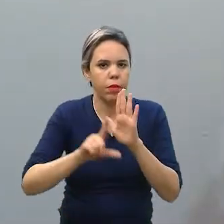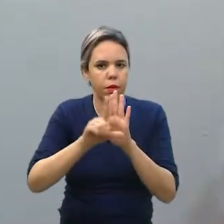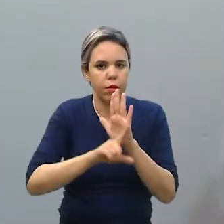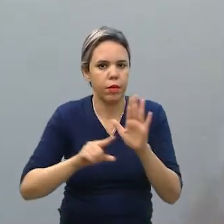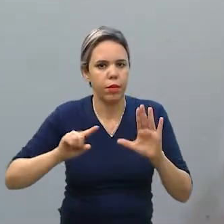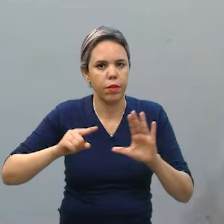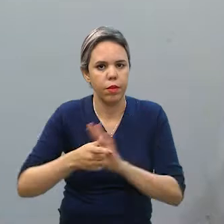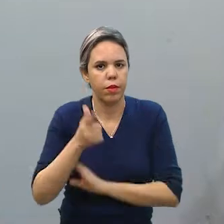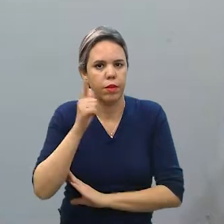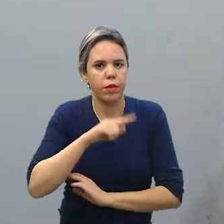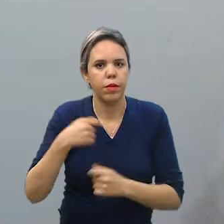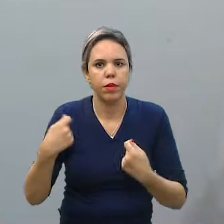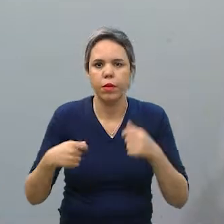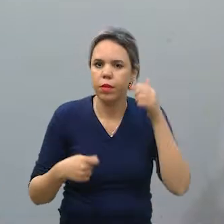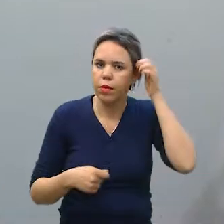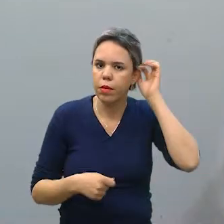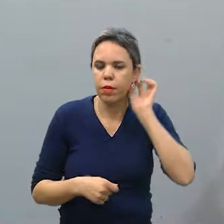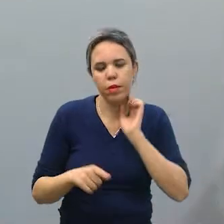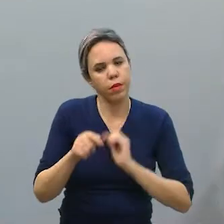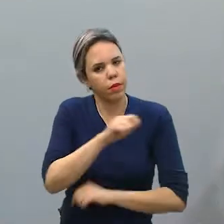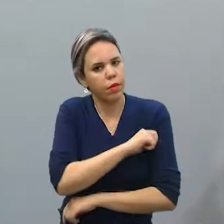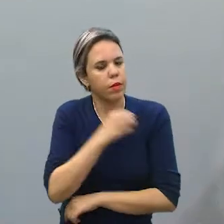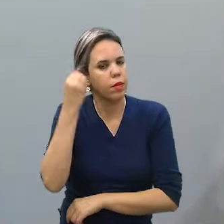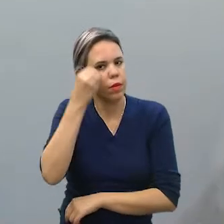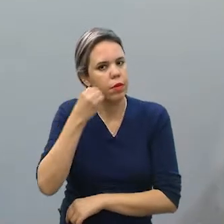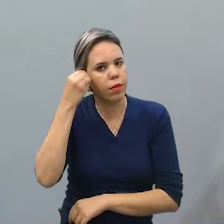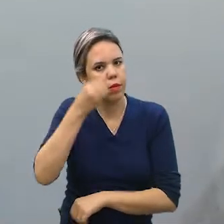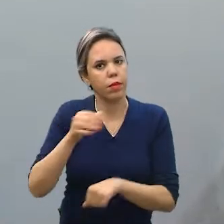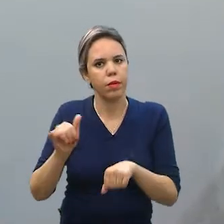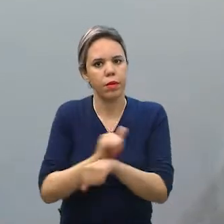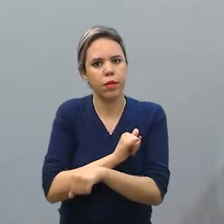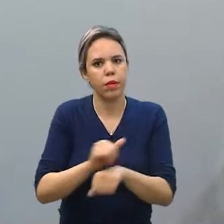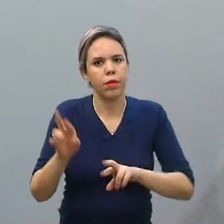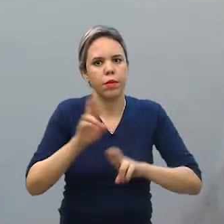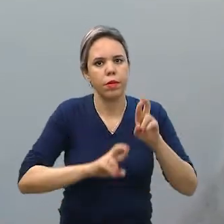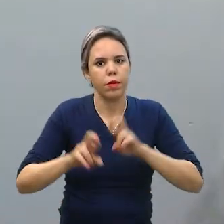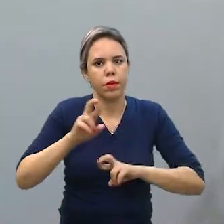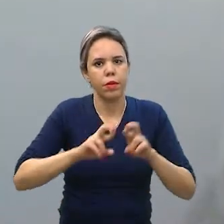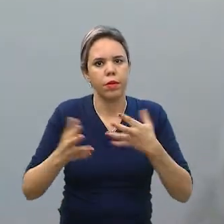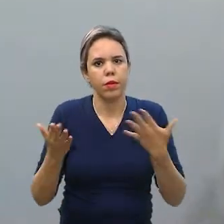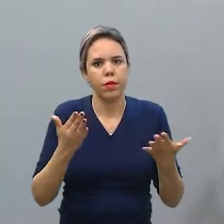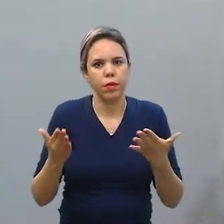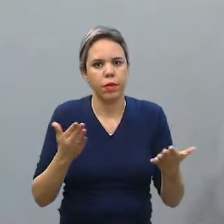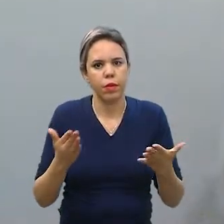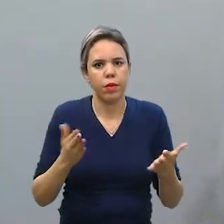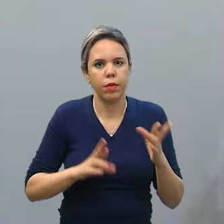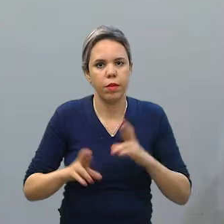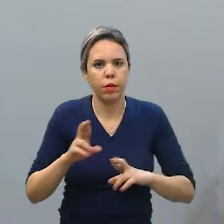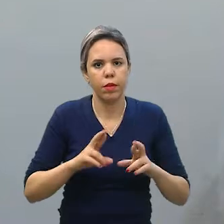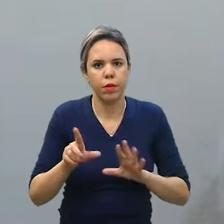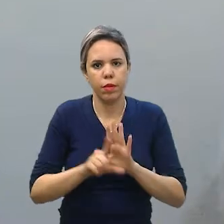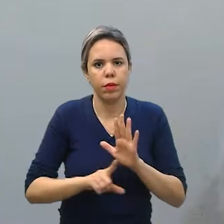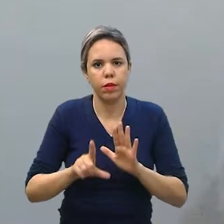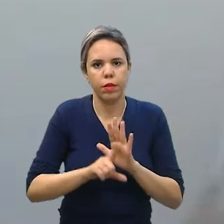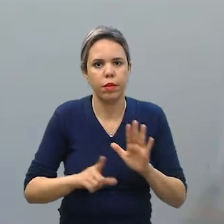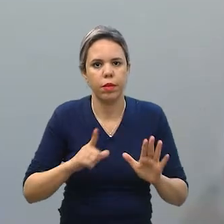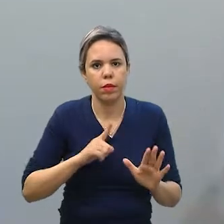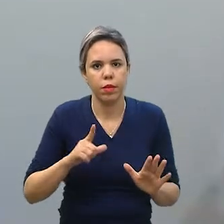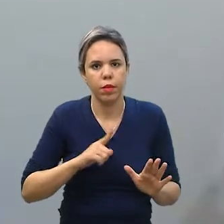si. Então, é necessário que o aluno tenha conhecimento de estratégias de análise, de quais dispositivos de análise literária que